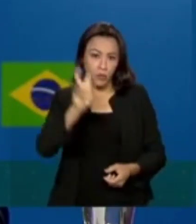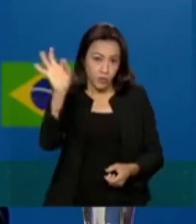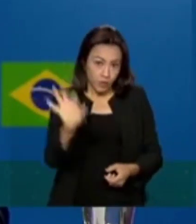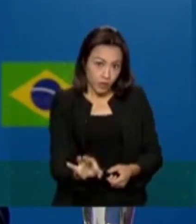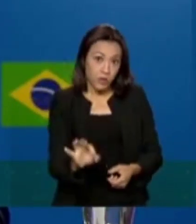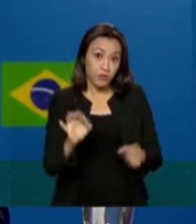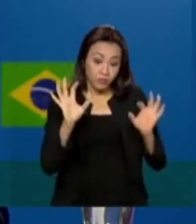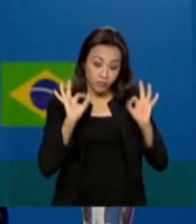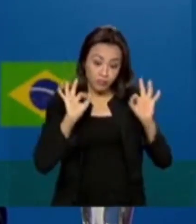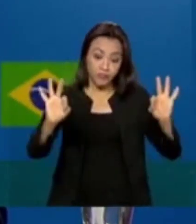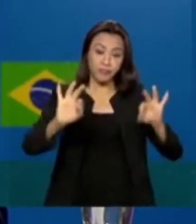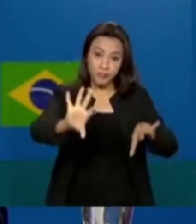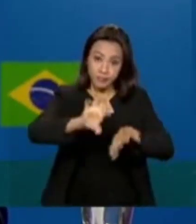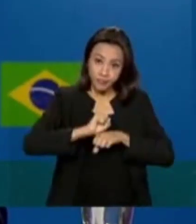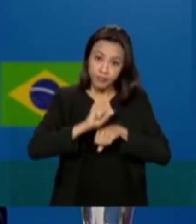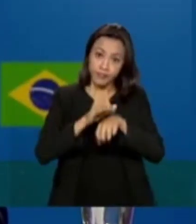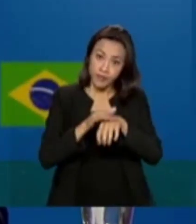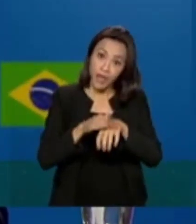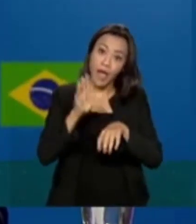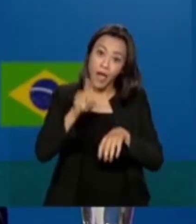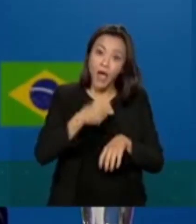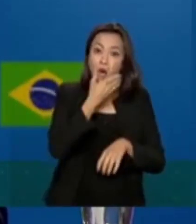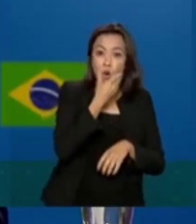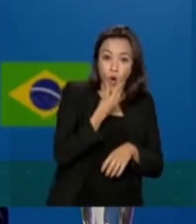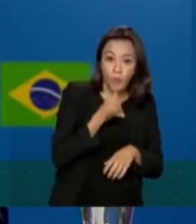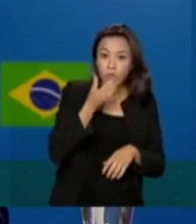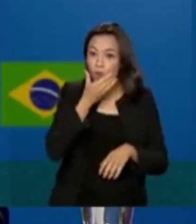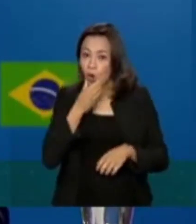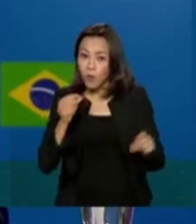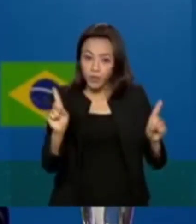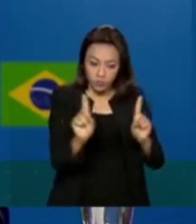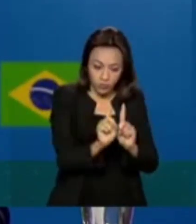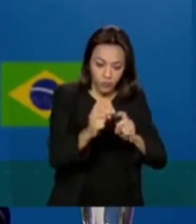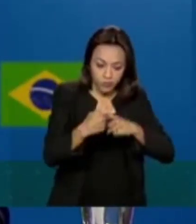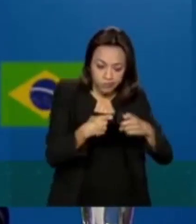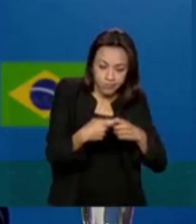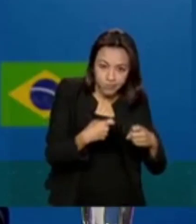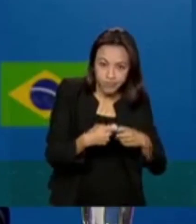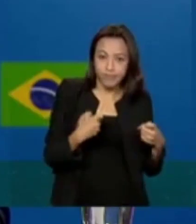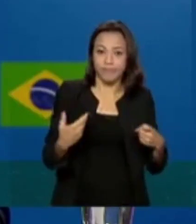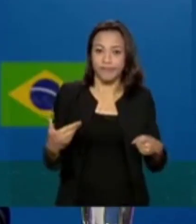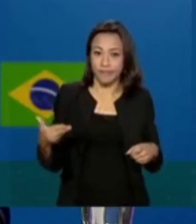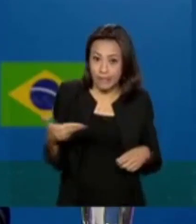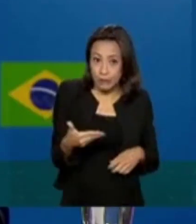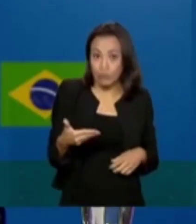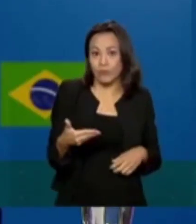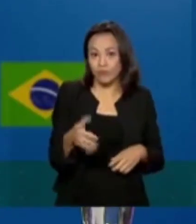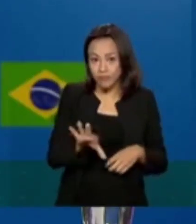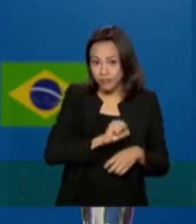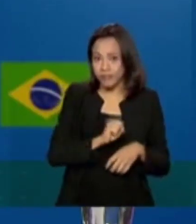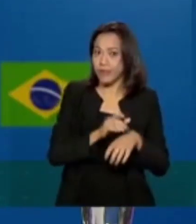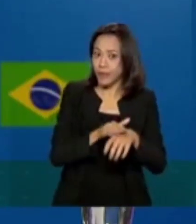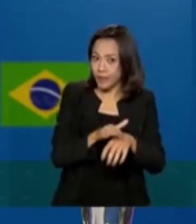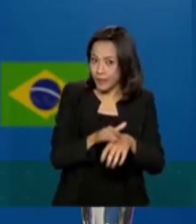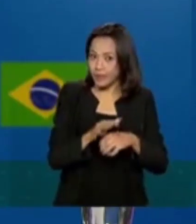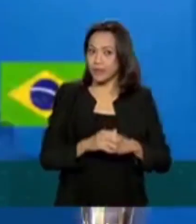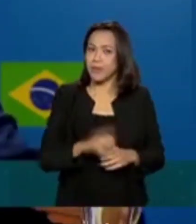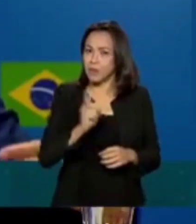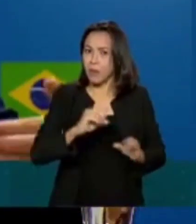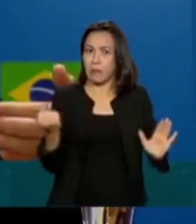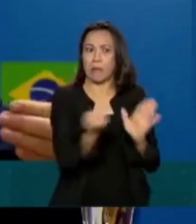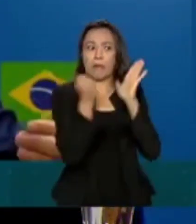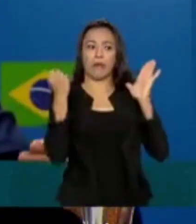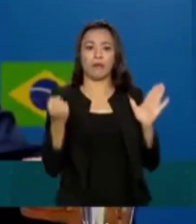casos confirmados são de homens que fazem sexo com homens. Mas isso não é uma estigmatização.